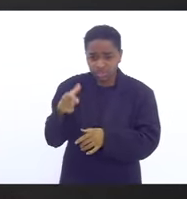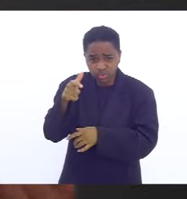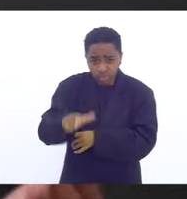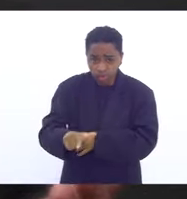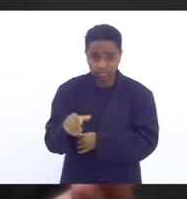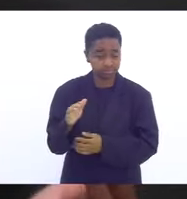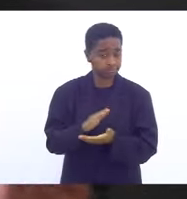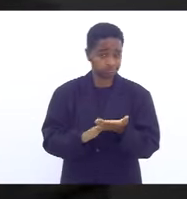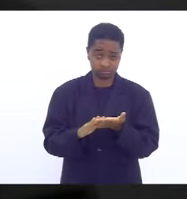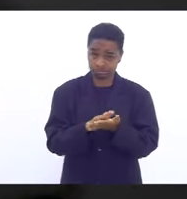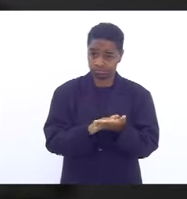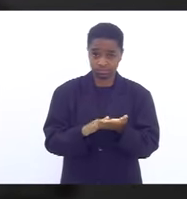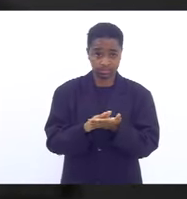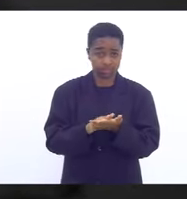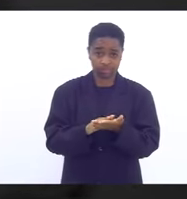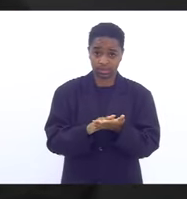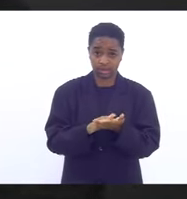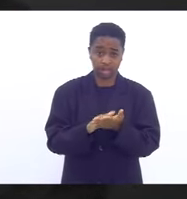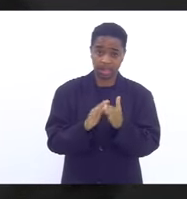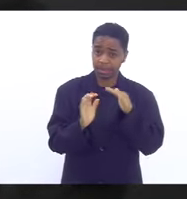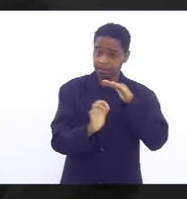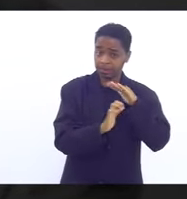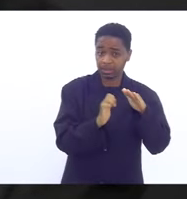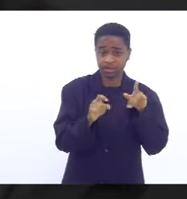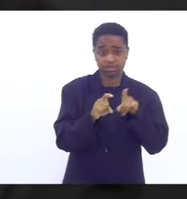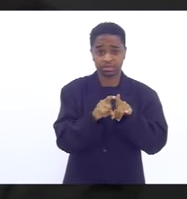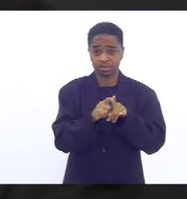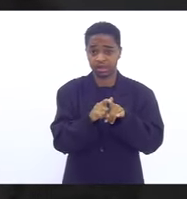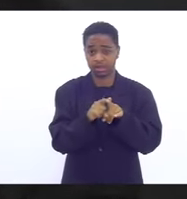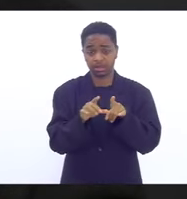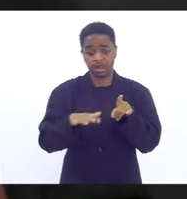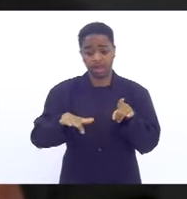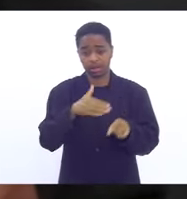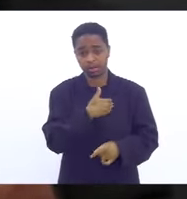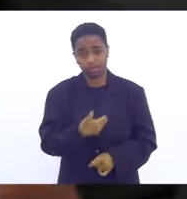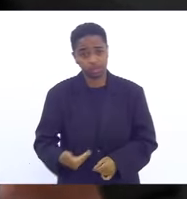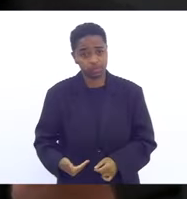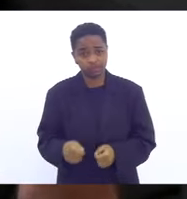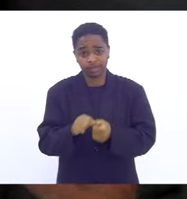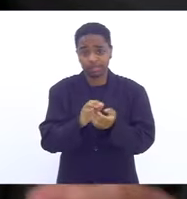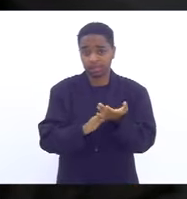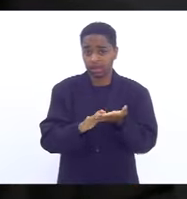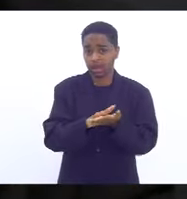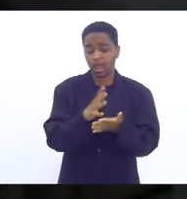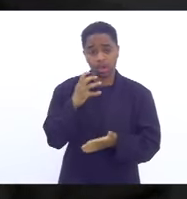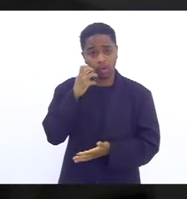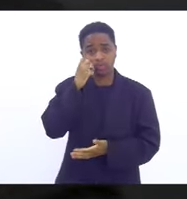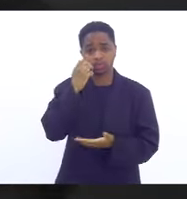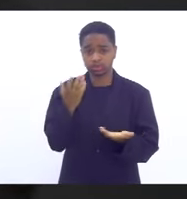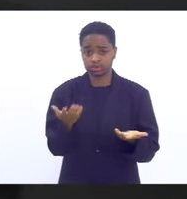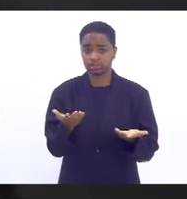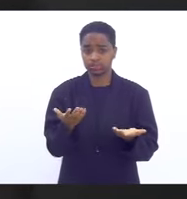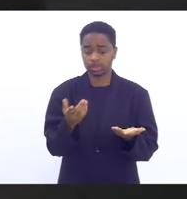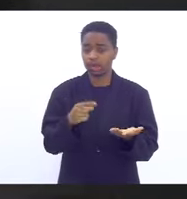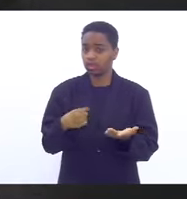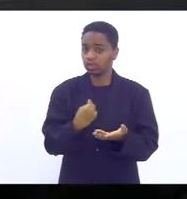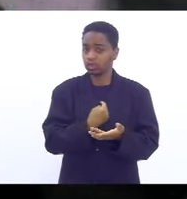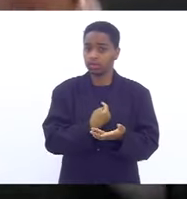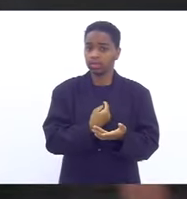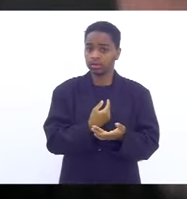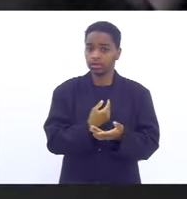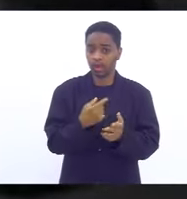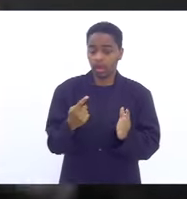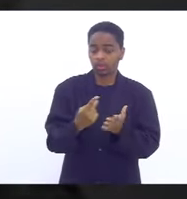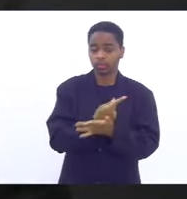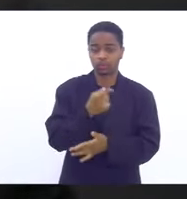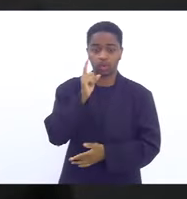a concessionária, nem o poder público. Isso é um constrangimento grande que nós temos no dia a dia.